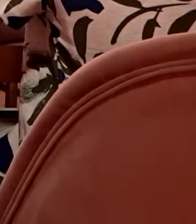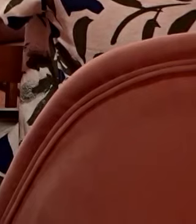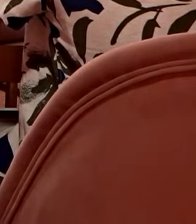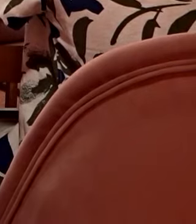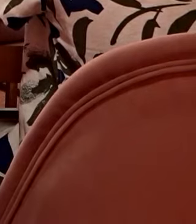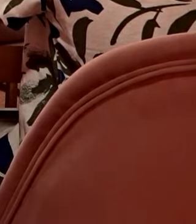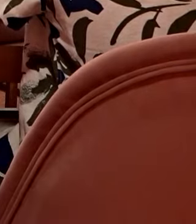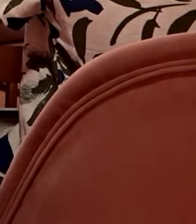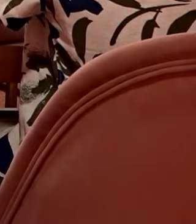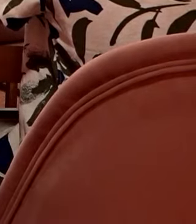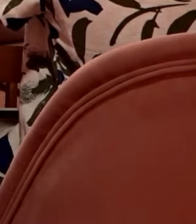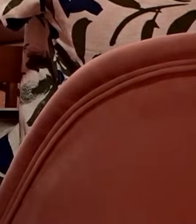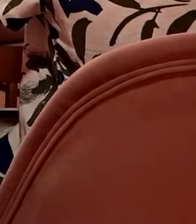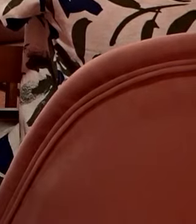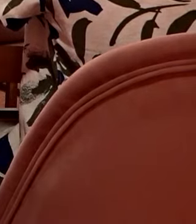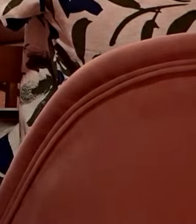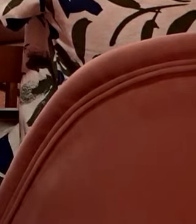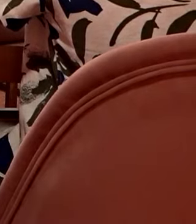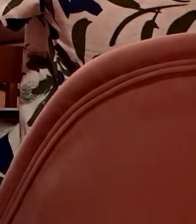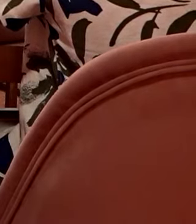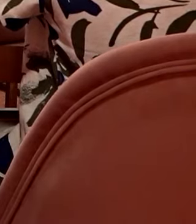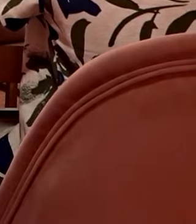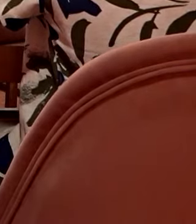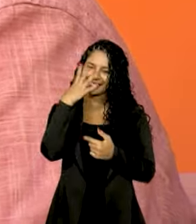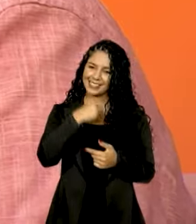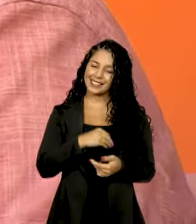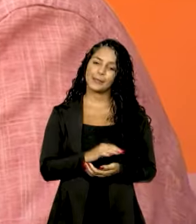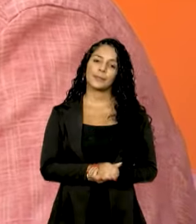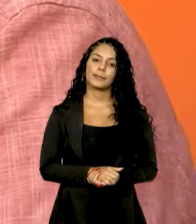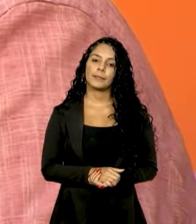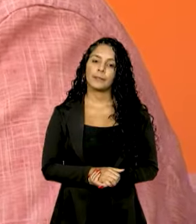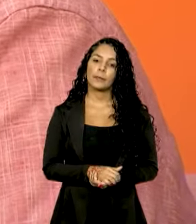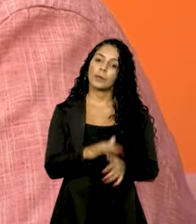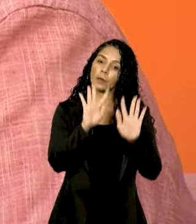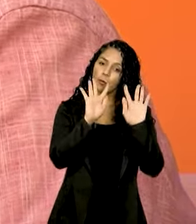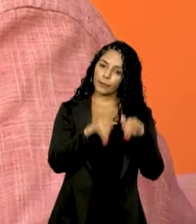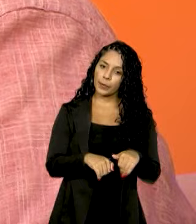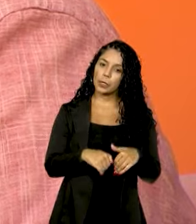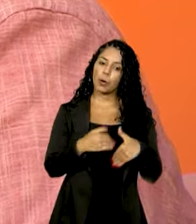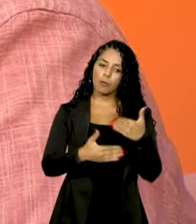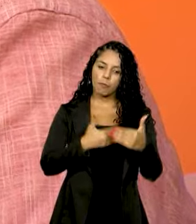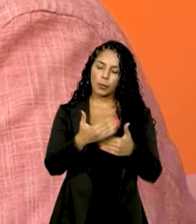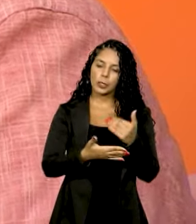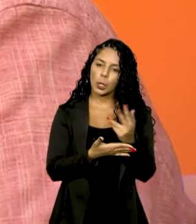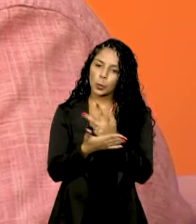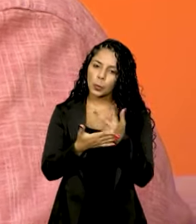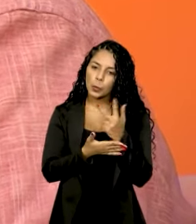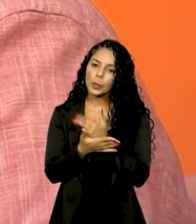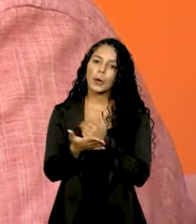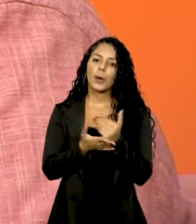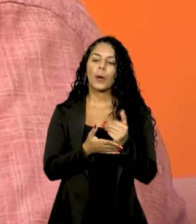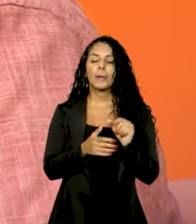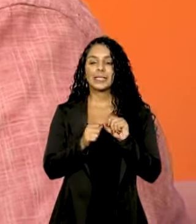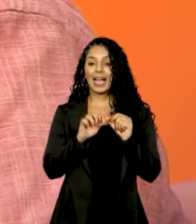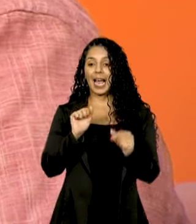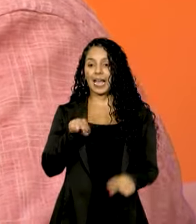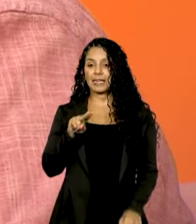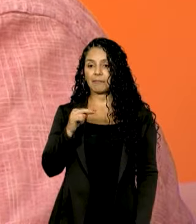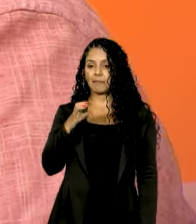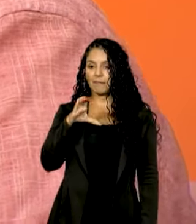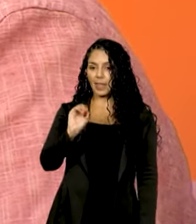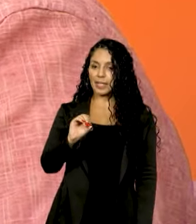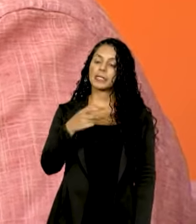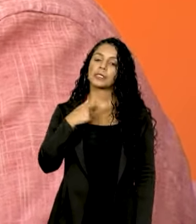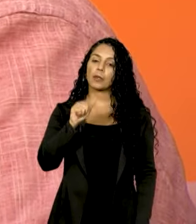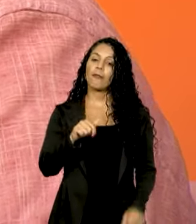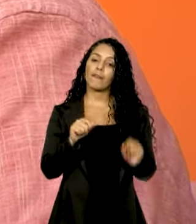eu subi a partir dali. As filhas fizeram a ilustração. Aí eu peguei, terminei, né, o processo da ilustração, comecei a animação, fiz a música, tem a música no